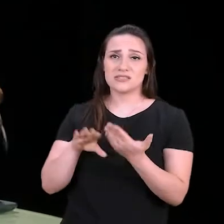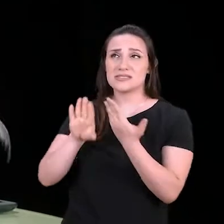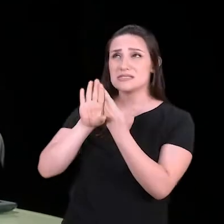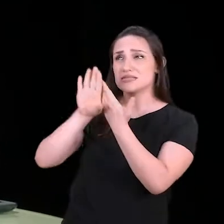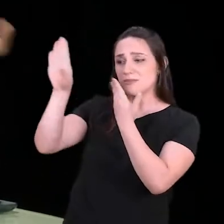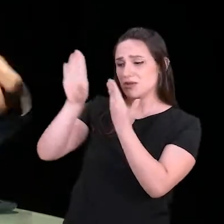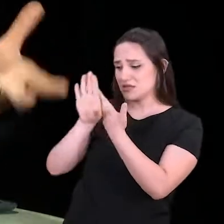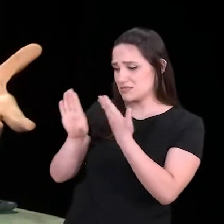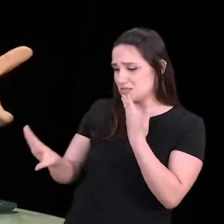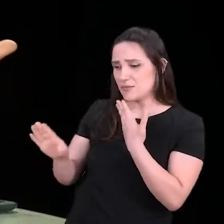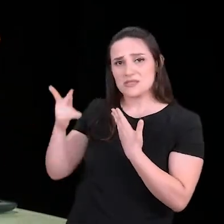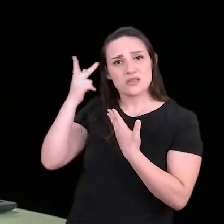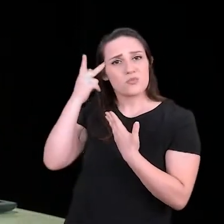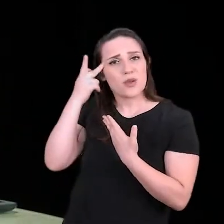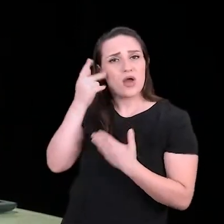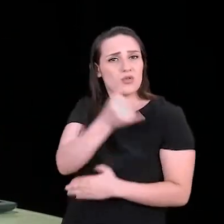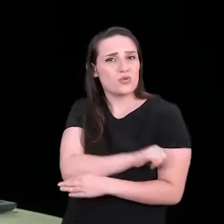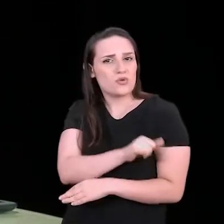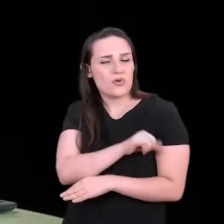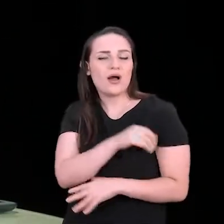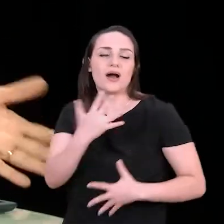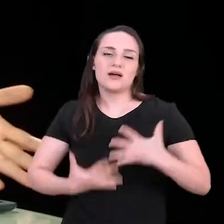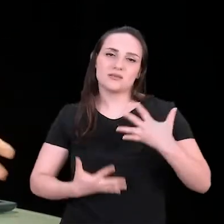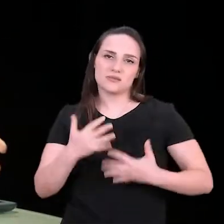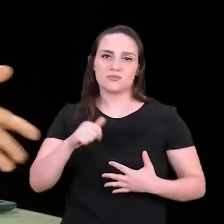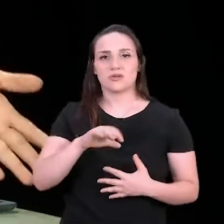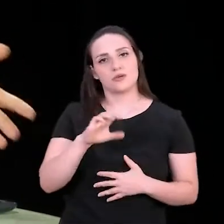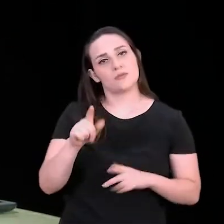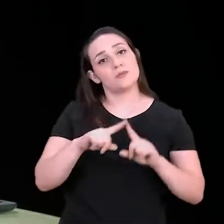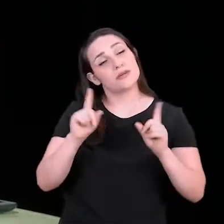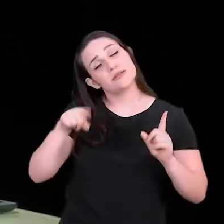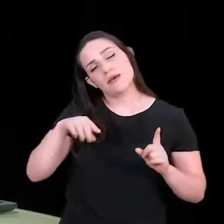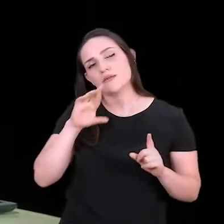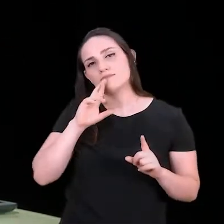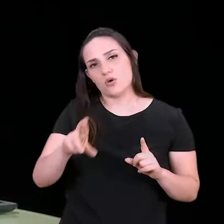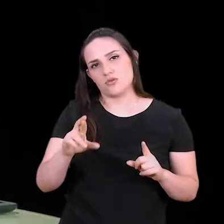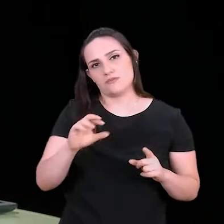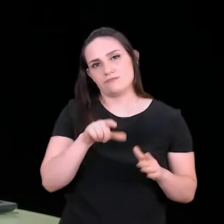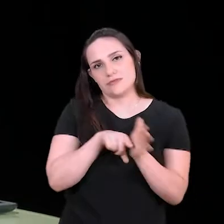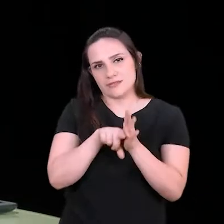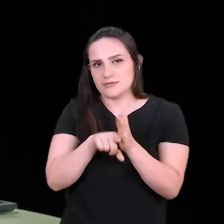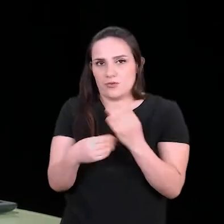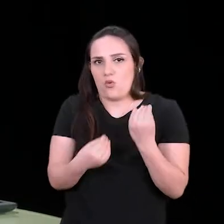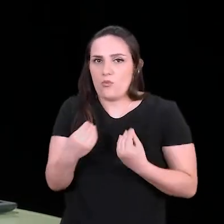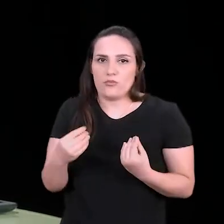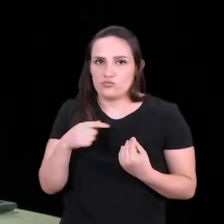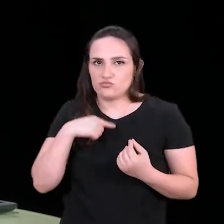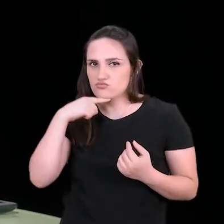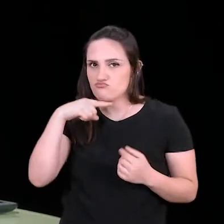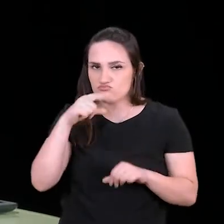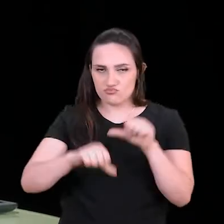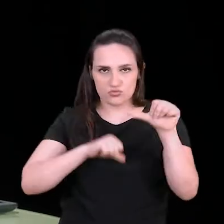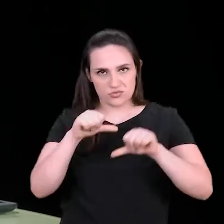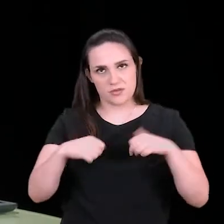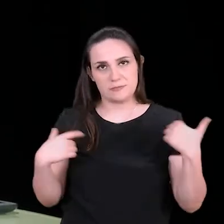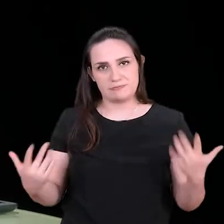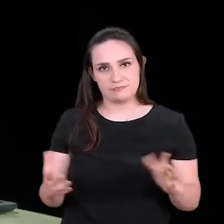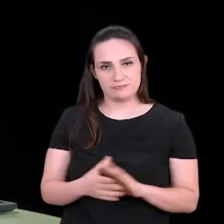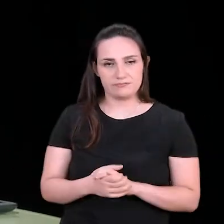atrapalhe em como as coisas andem aqui, né? Mas o resultado da pesquisa foi esse, né? Uhum. Então,